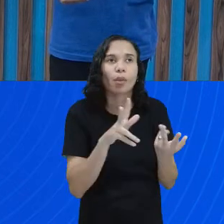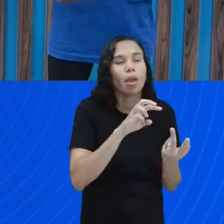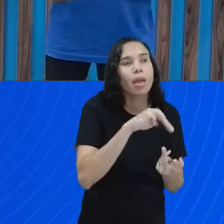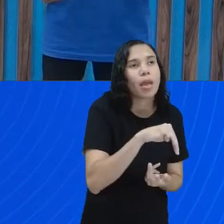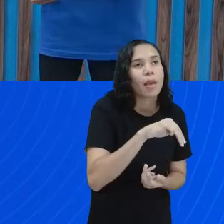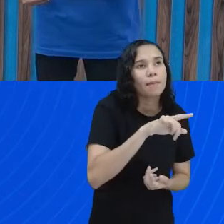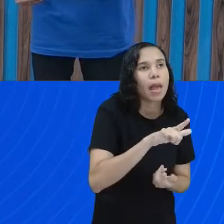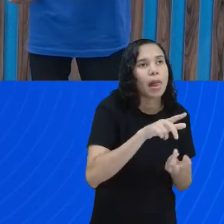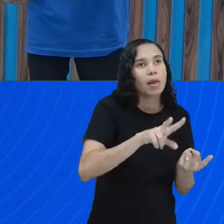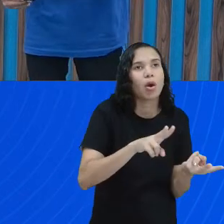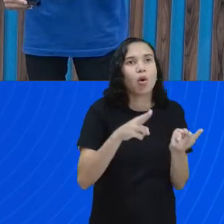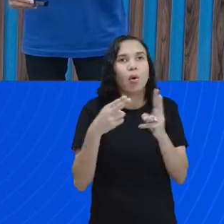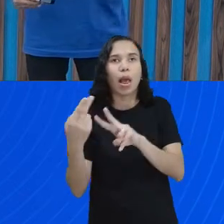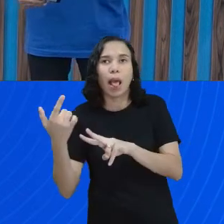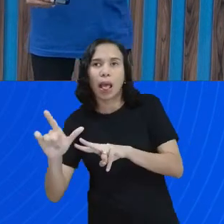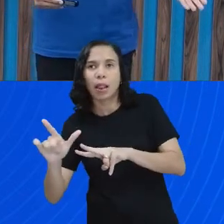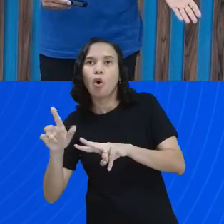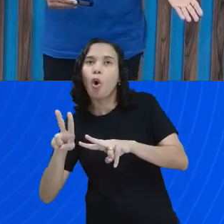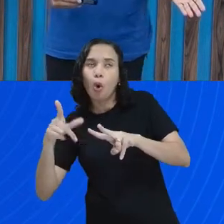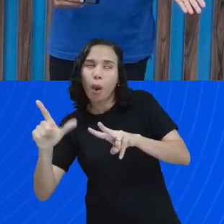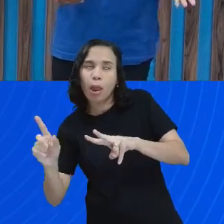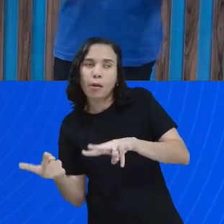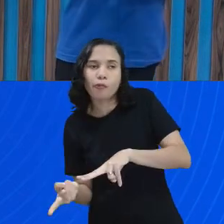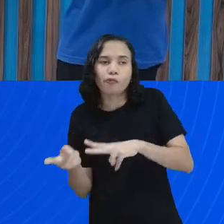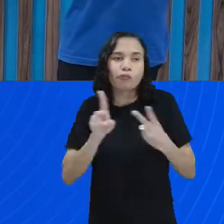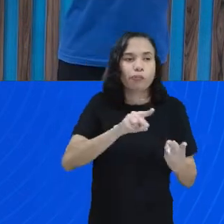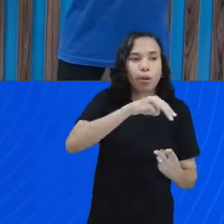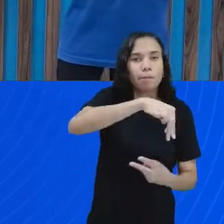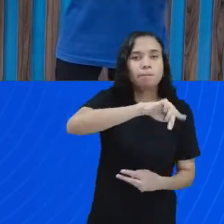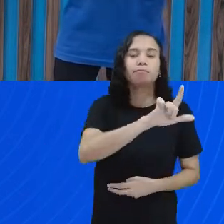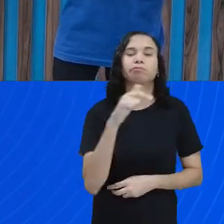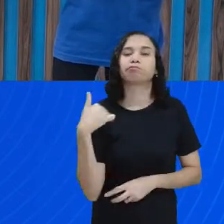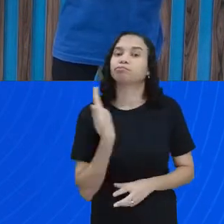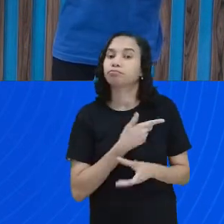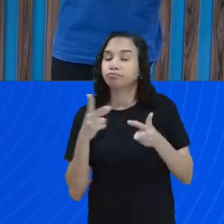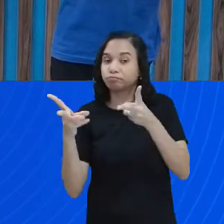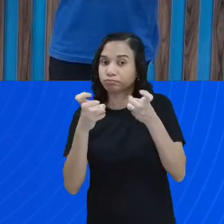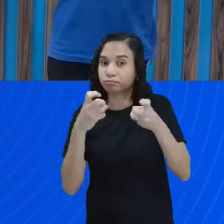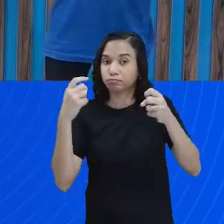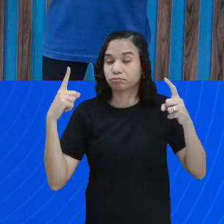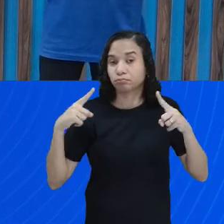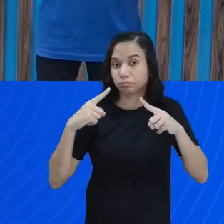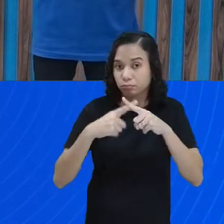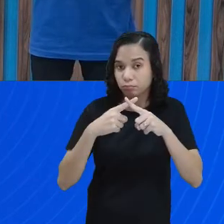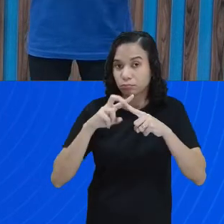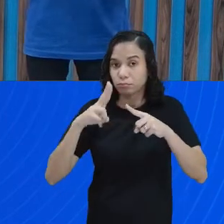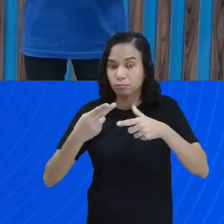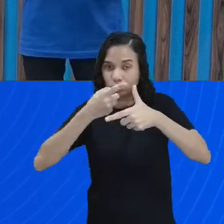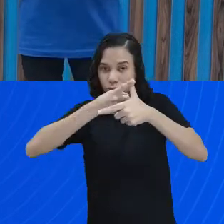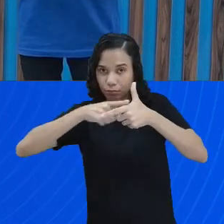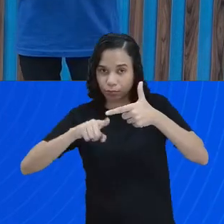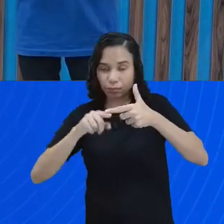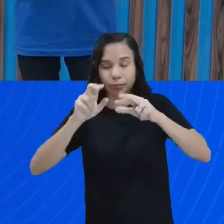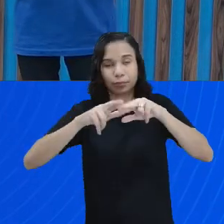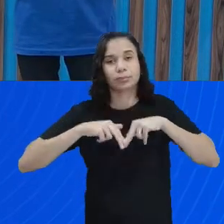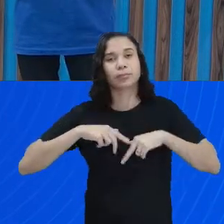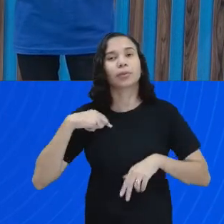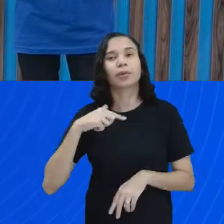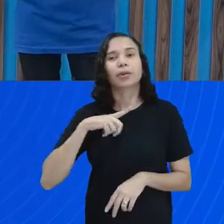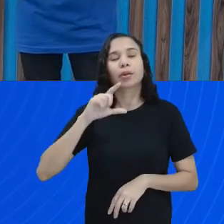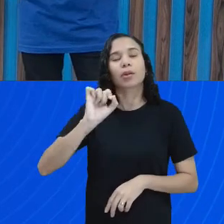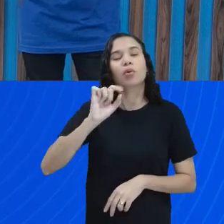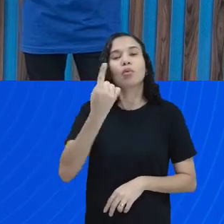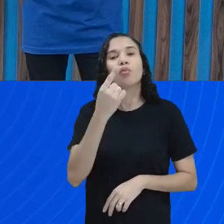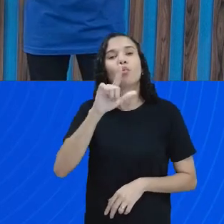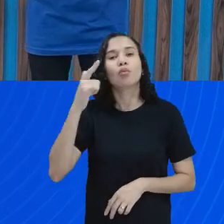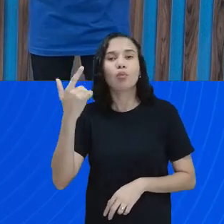litro para mililitro ou de mililitro para litro, tá bom? A gente tem que perceber se vai multiplicar ou se vai dividir. Então, quando eu vou pegar 1